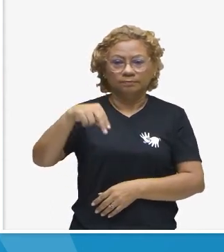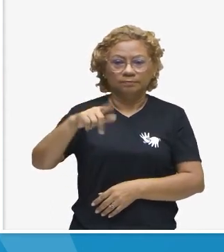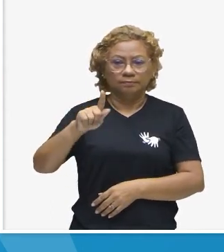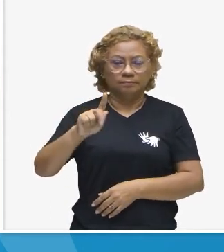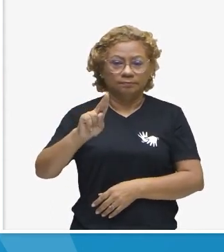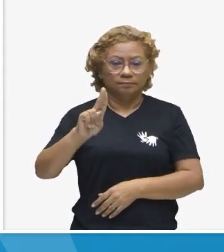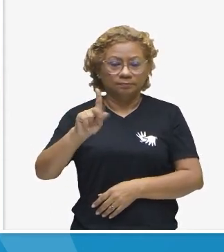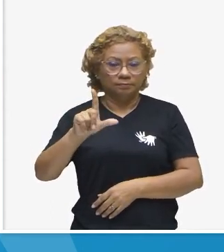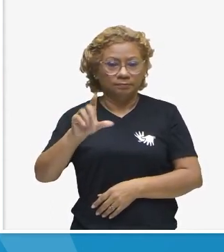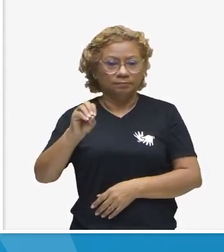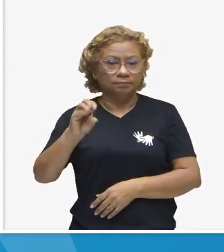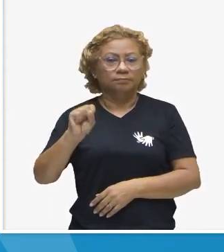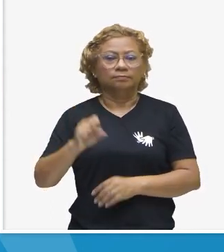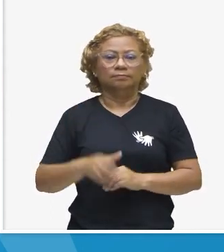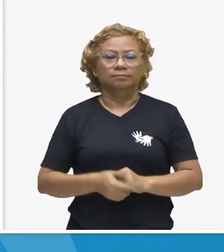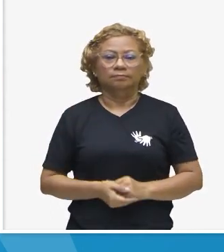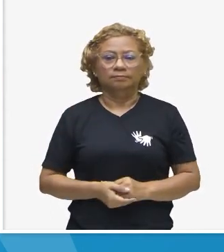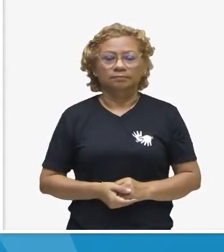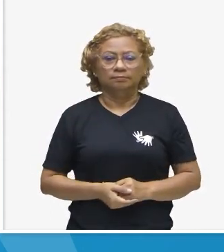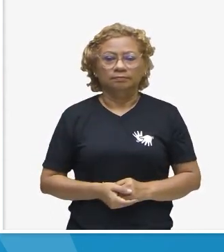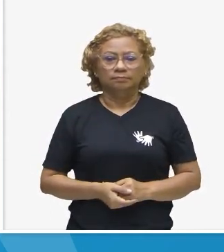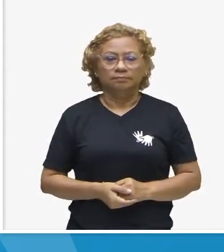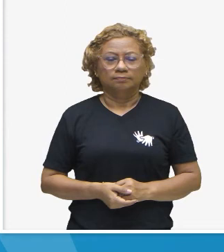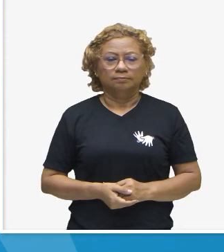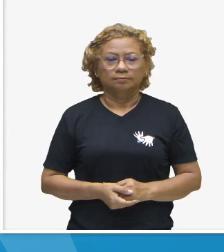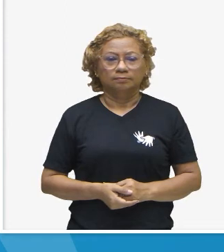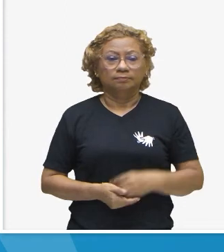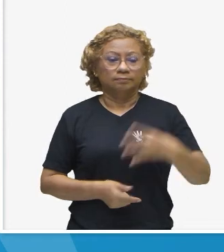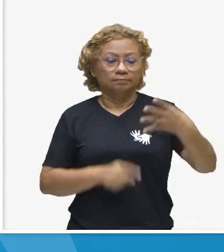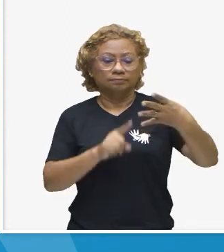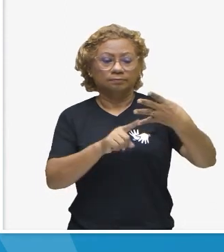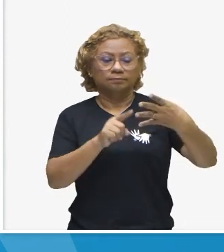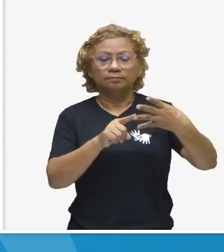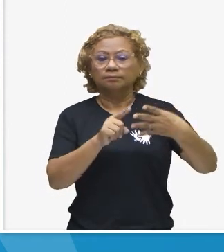Quatro ângulos. Esses quatro ângulos